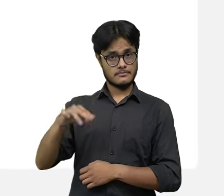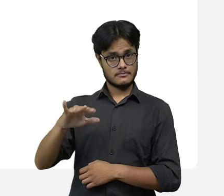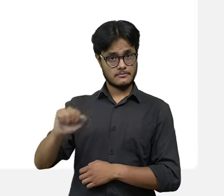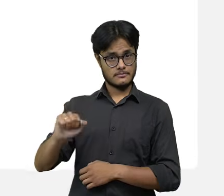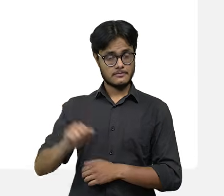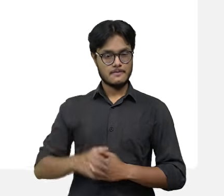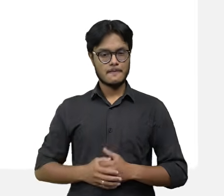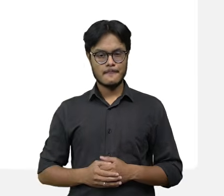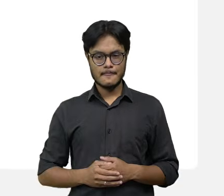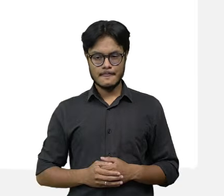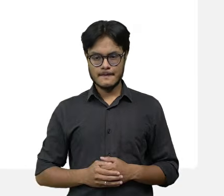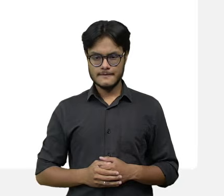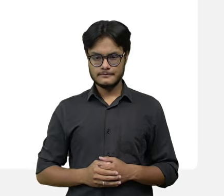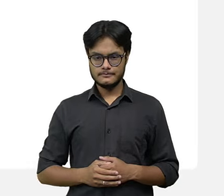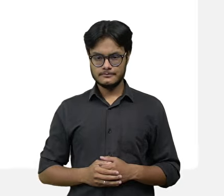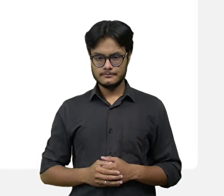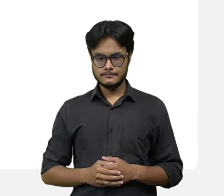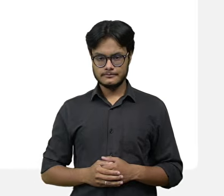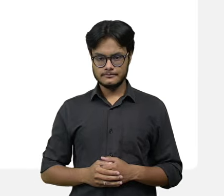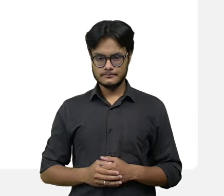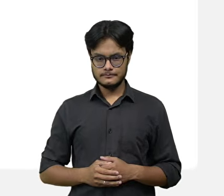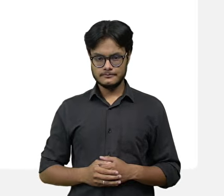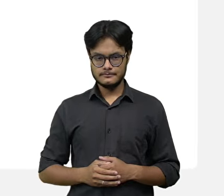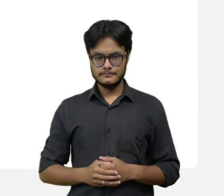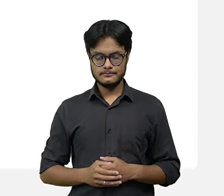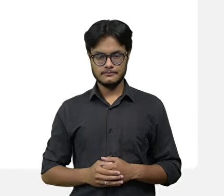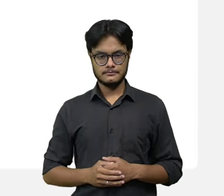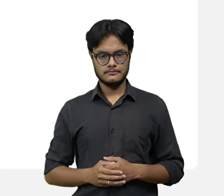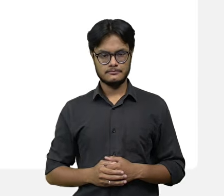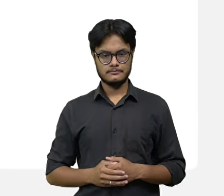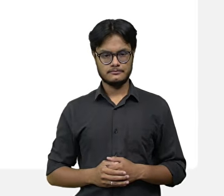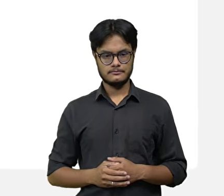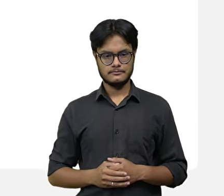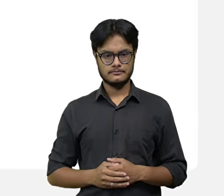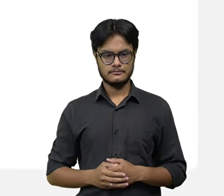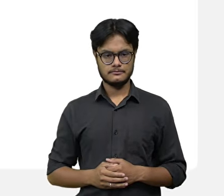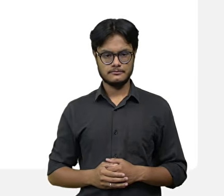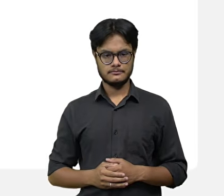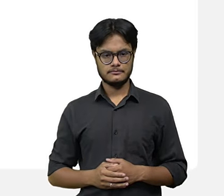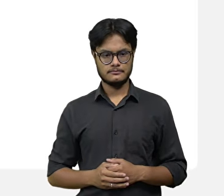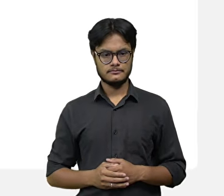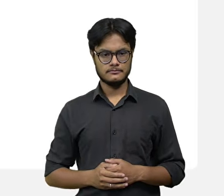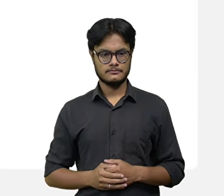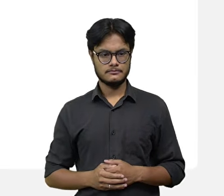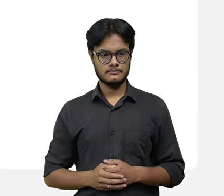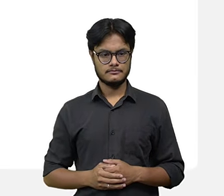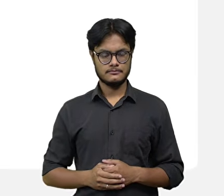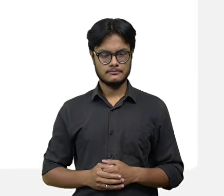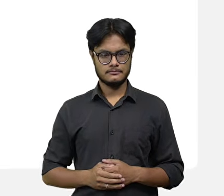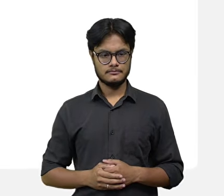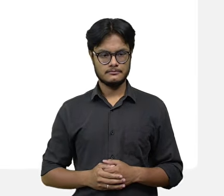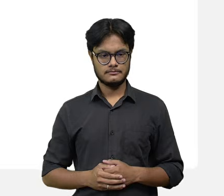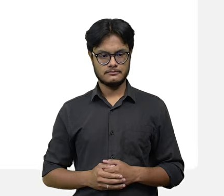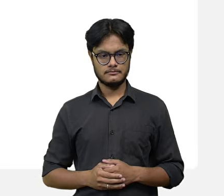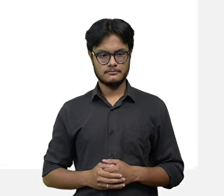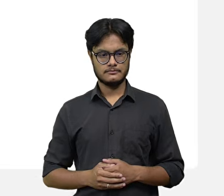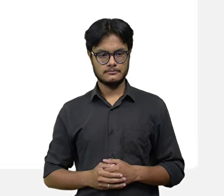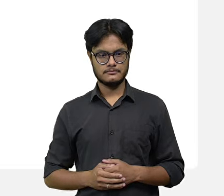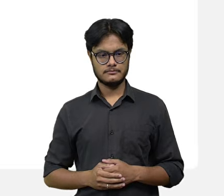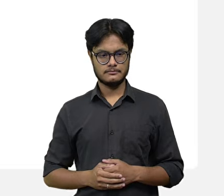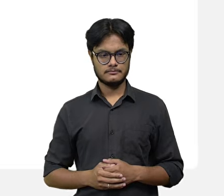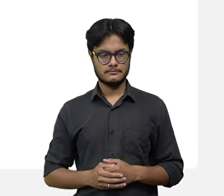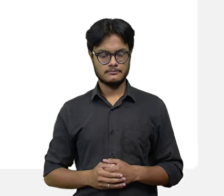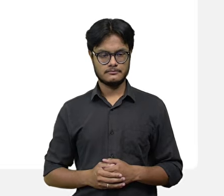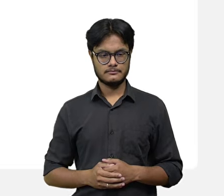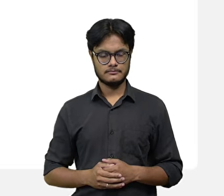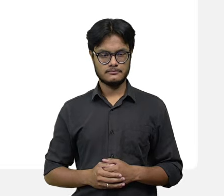do receptor. Se você quiser e não for se confundir, você pode botar a linhazinha, né? Resistência interna do receptor,